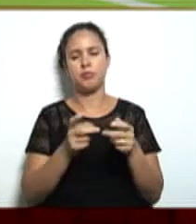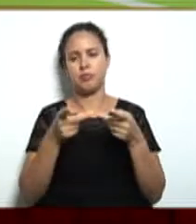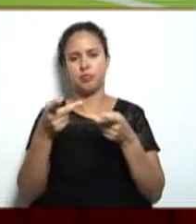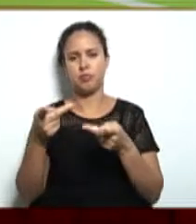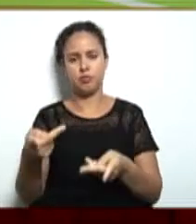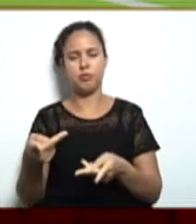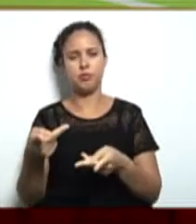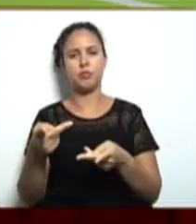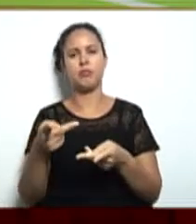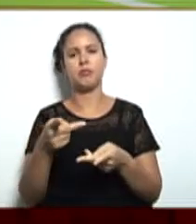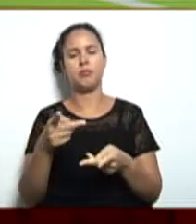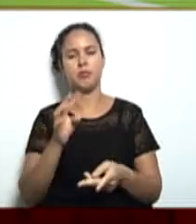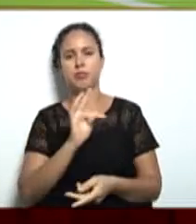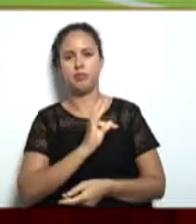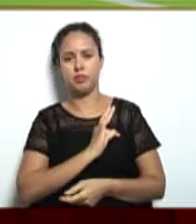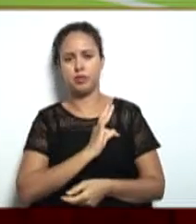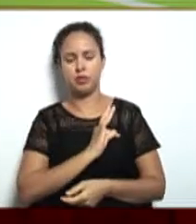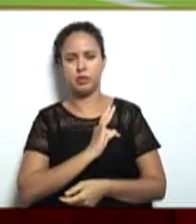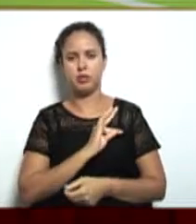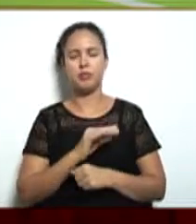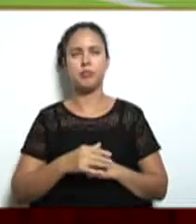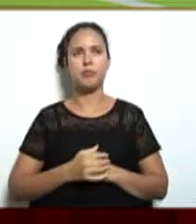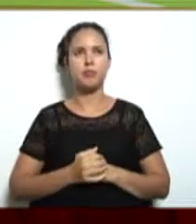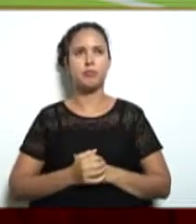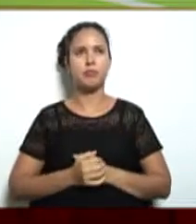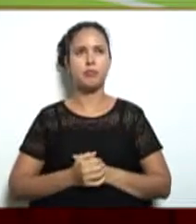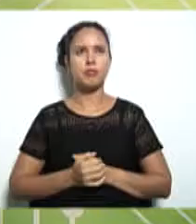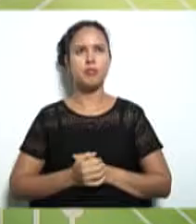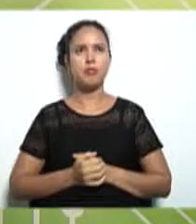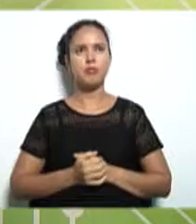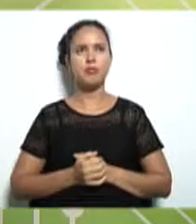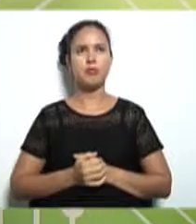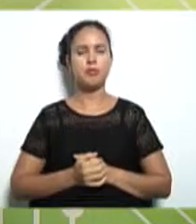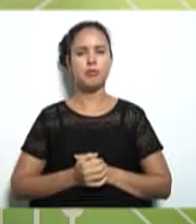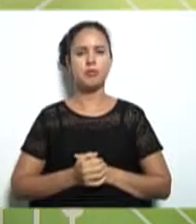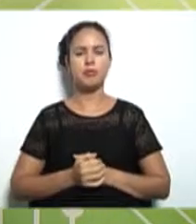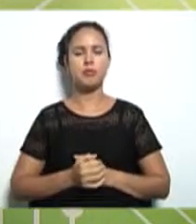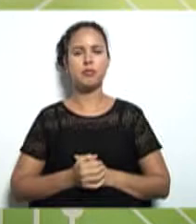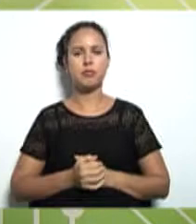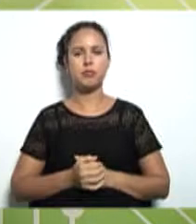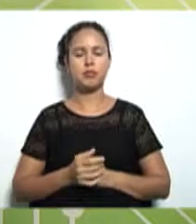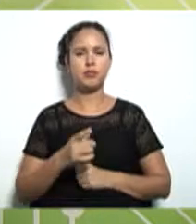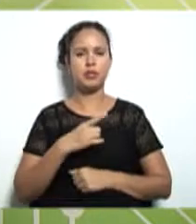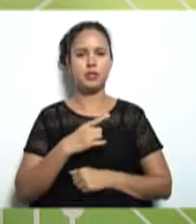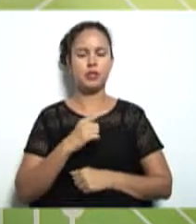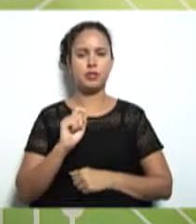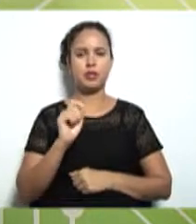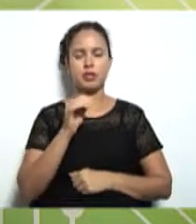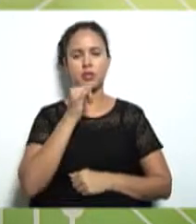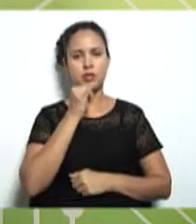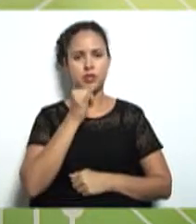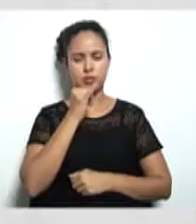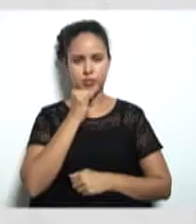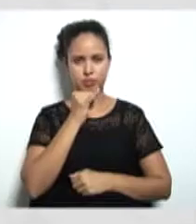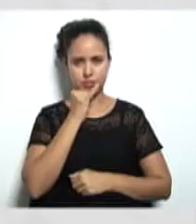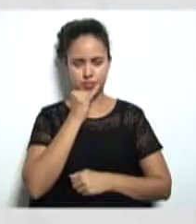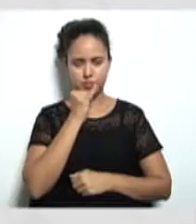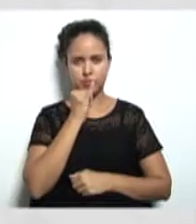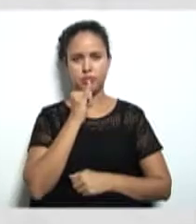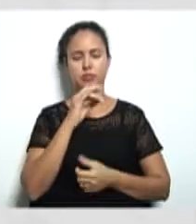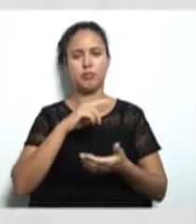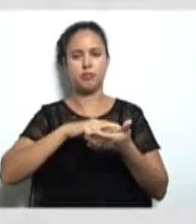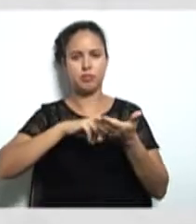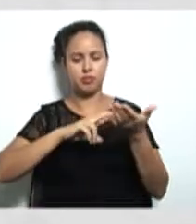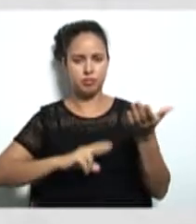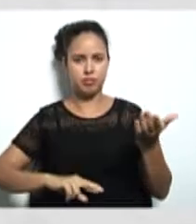saber que elas existem, mas não precisamos decorar. Aqui nós temos, então, exemplos de redações